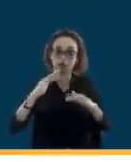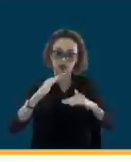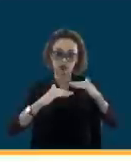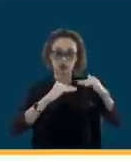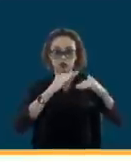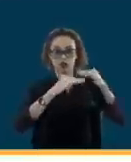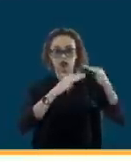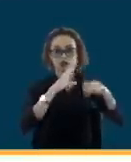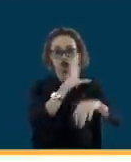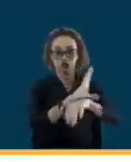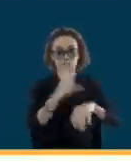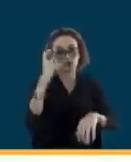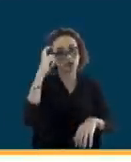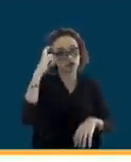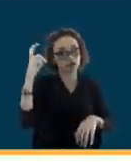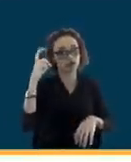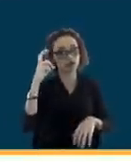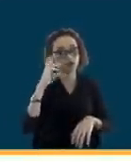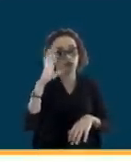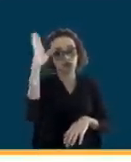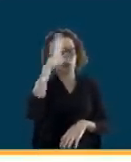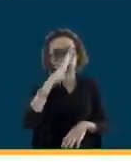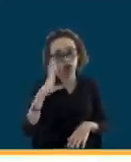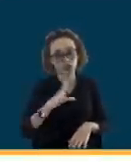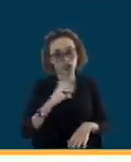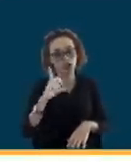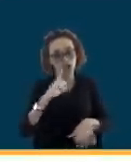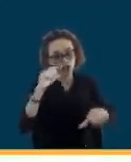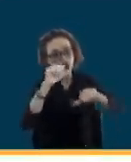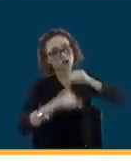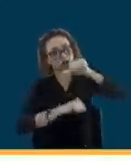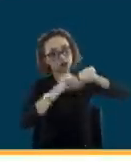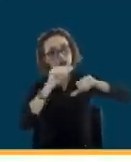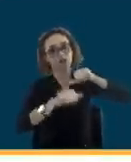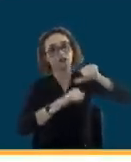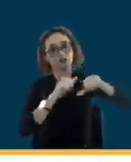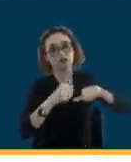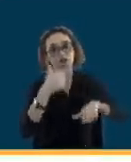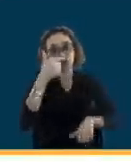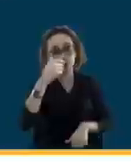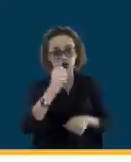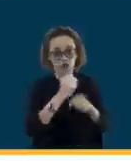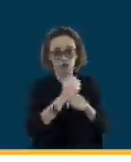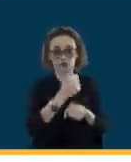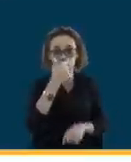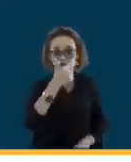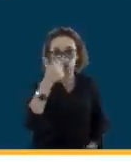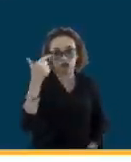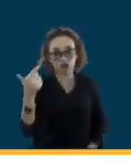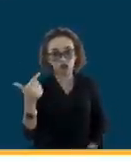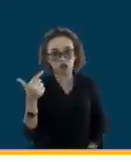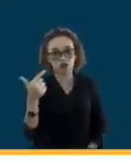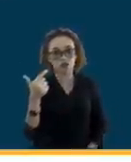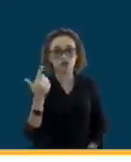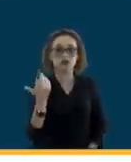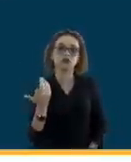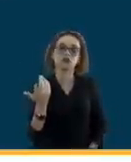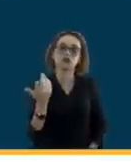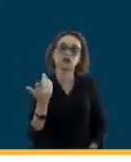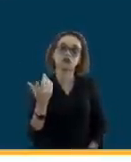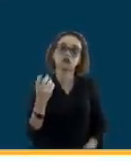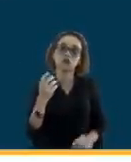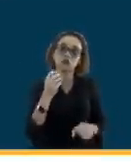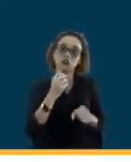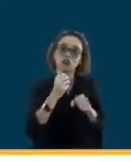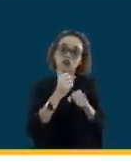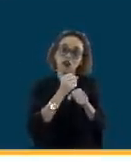brasileira, grandes mudanças ocorreram no país. Em 1922, no final dos anos